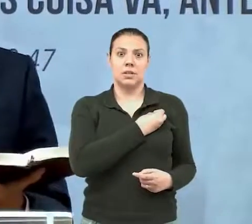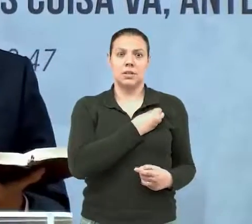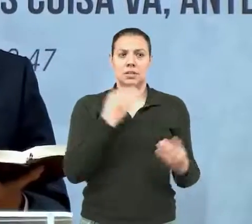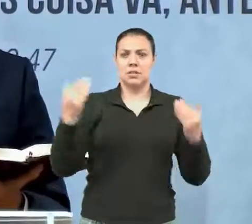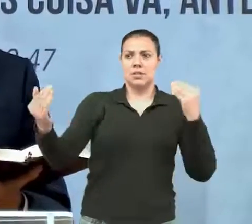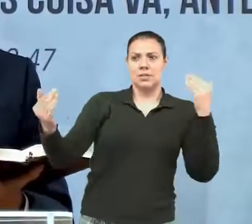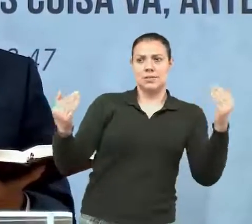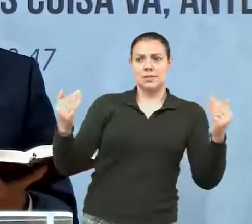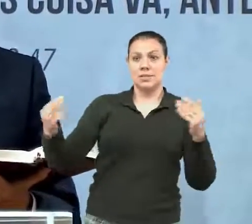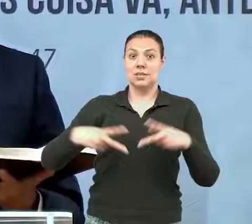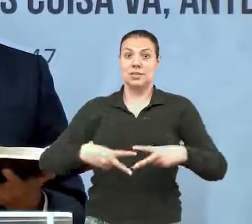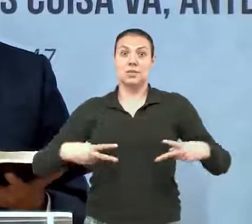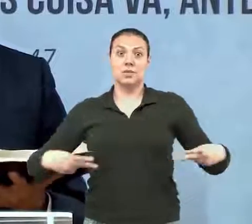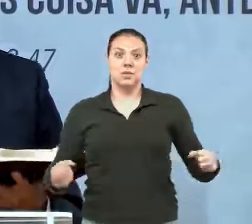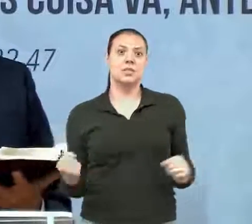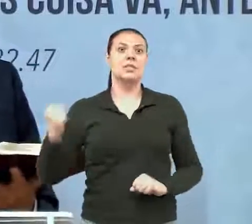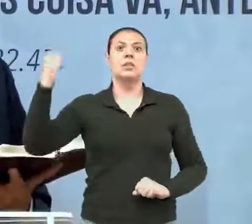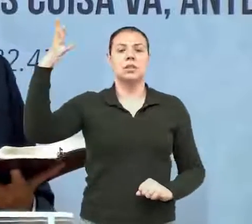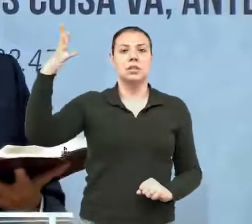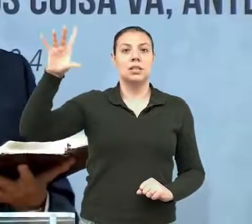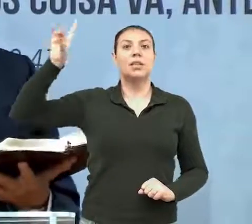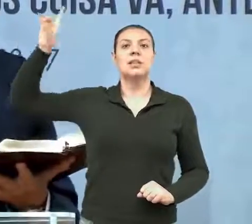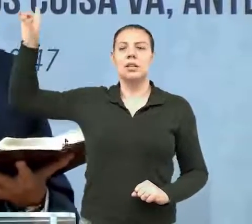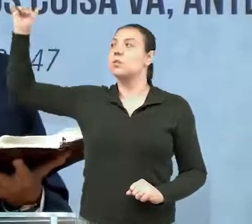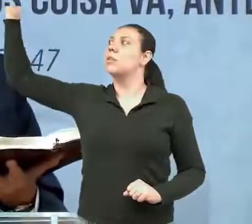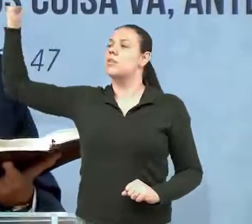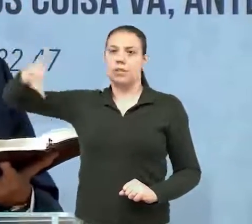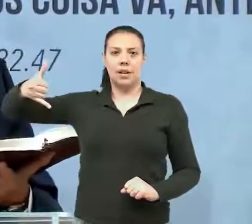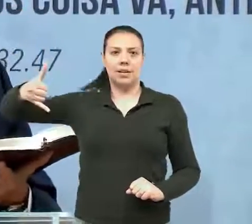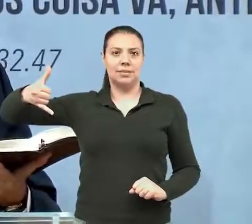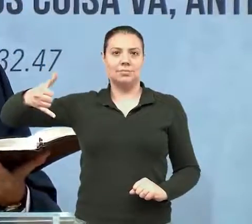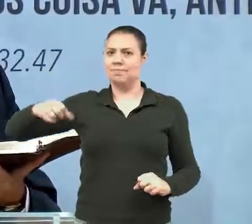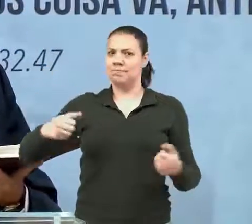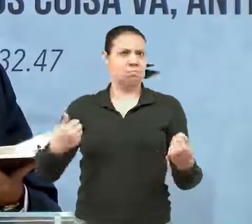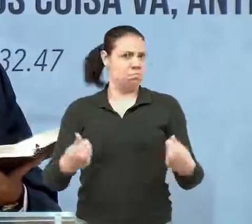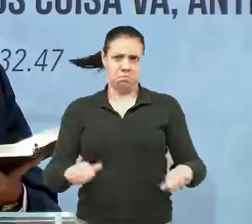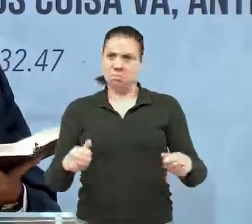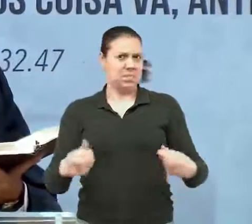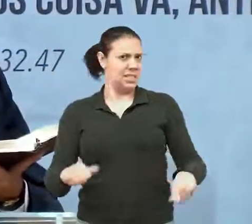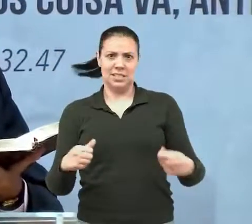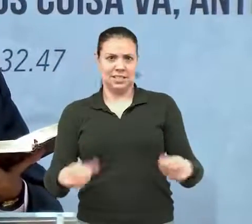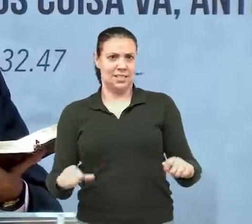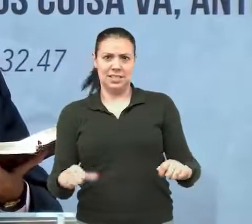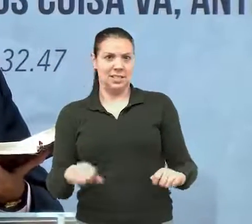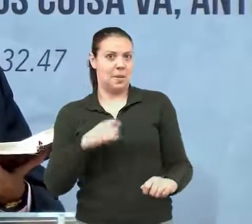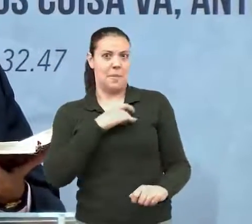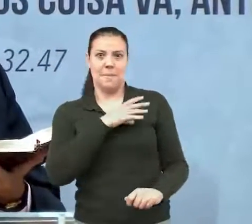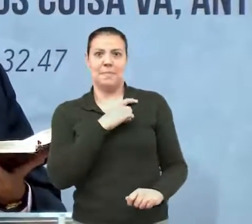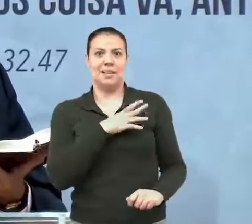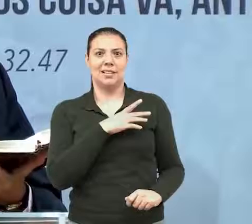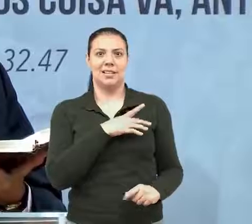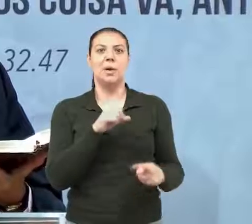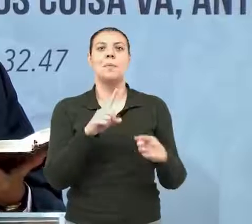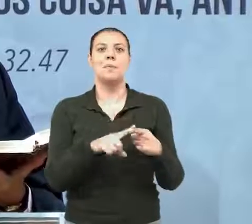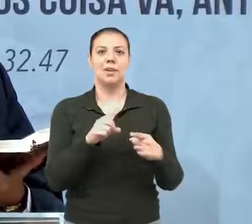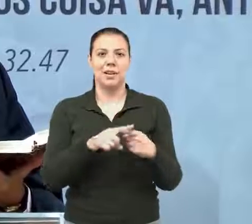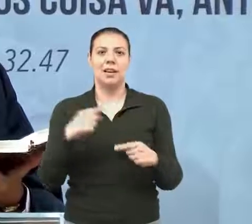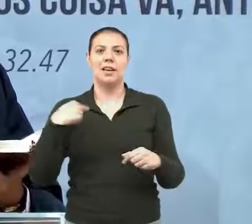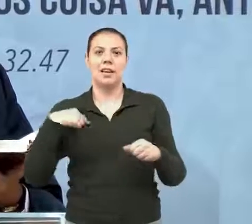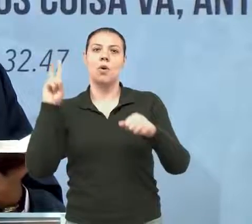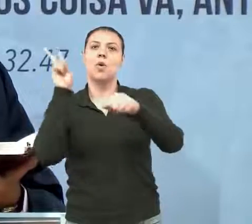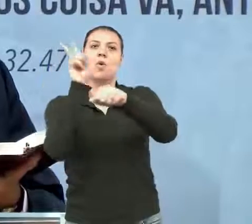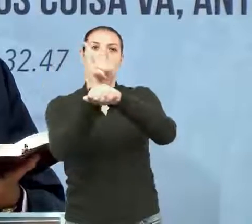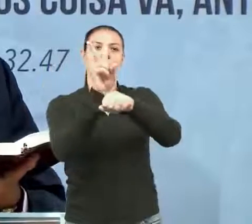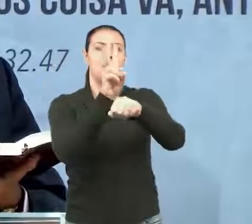sobre nós, Deus está nos dizendo: você não precisa ter medo, porque eu tomo você com a minha mão